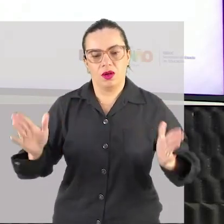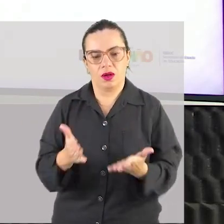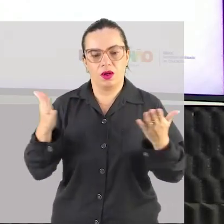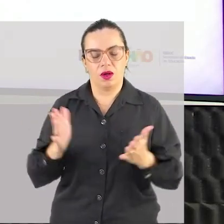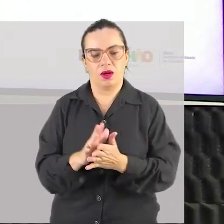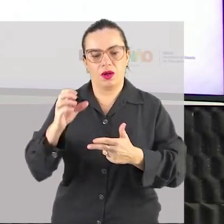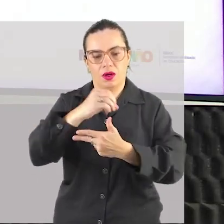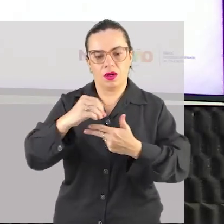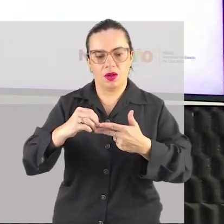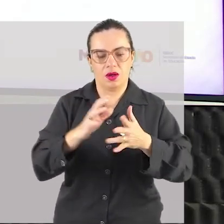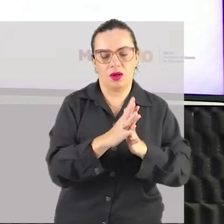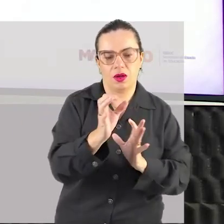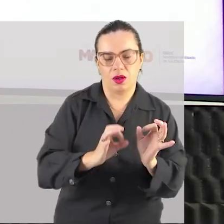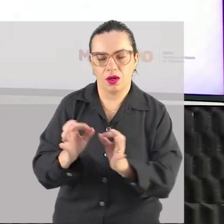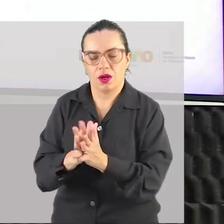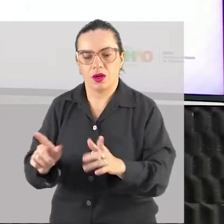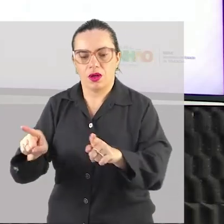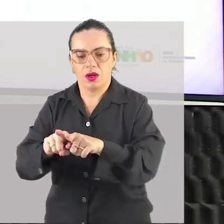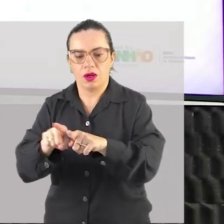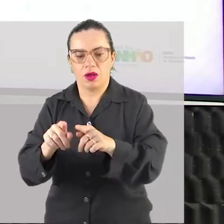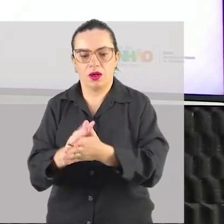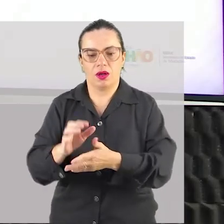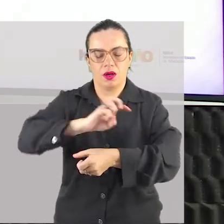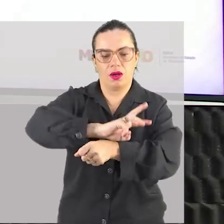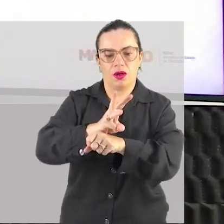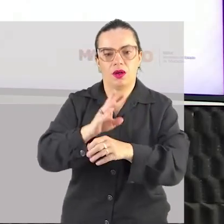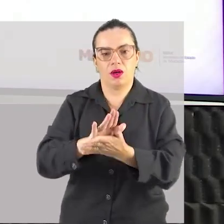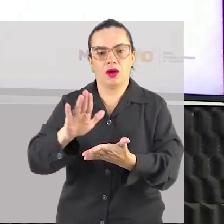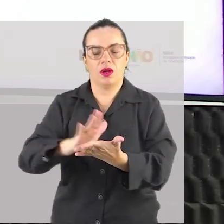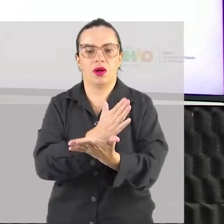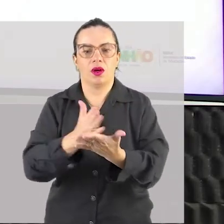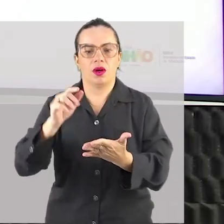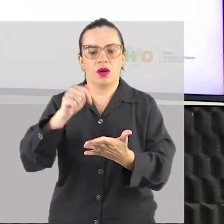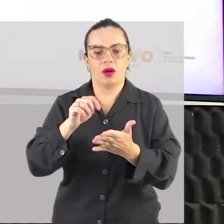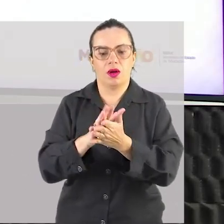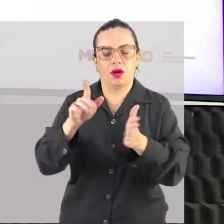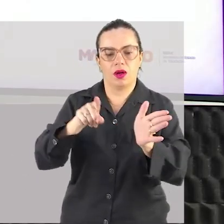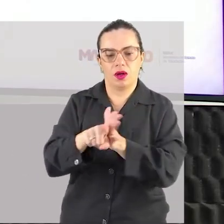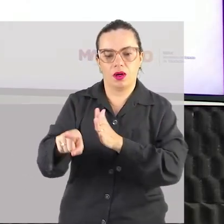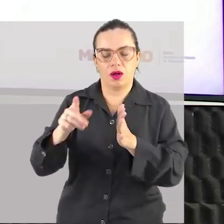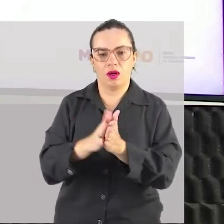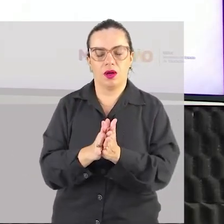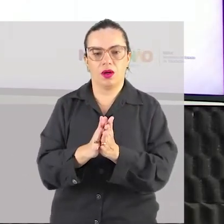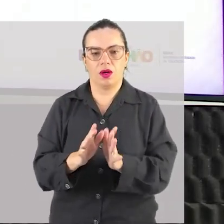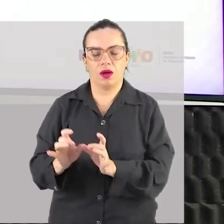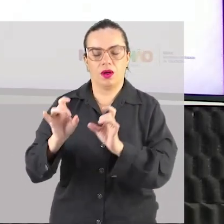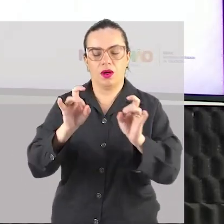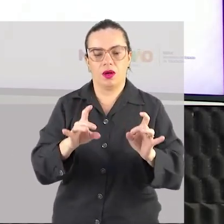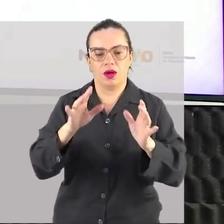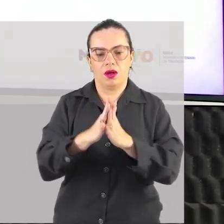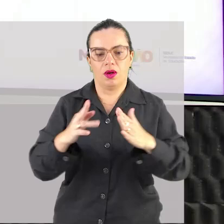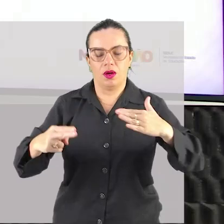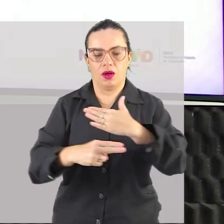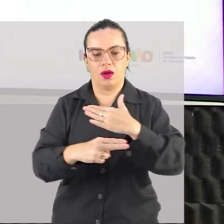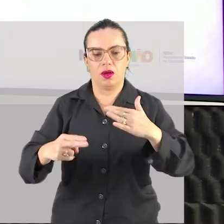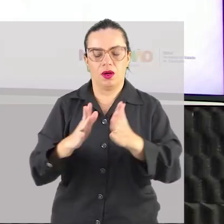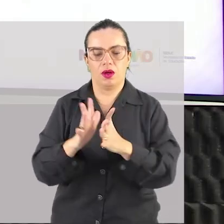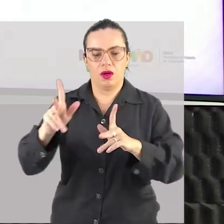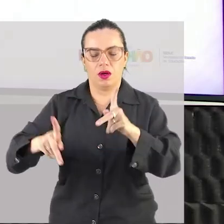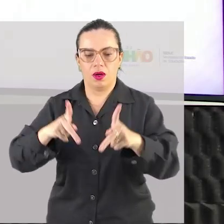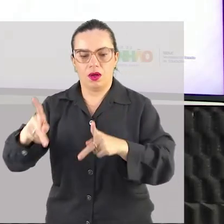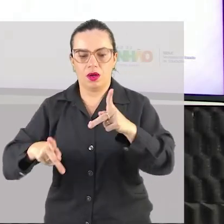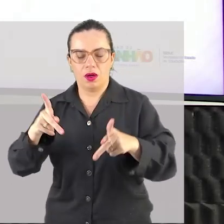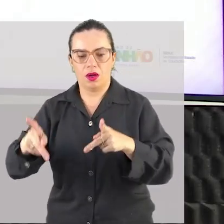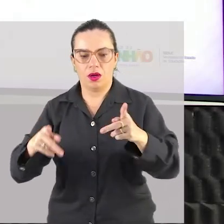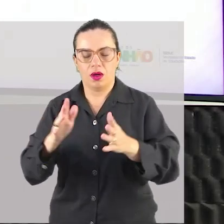corrida do Enem e da Ema nesse momento a gente tem aqui algumas questões especificamente sobre urbanização e população que estão voltadas